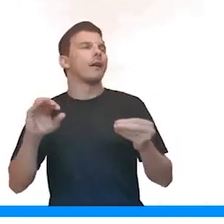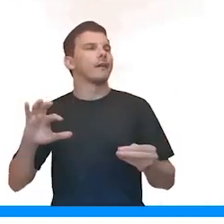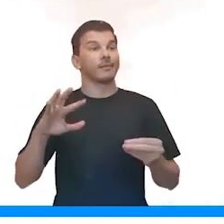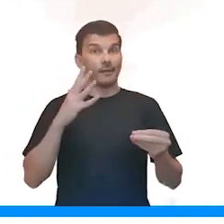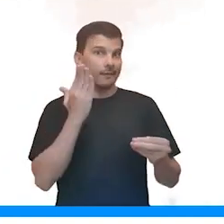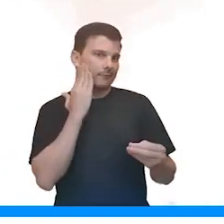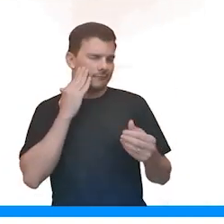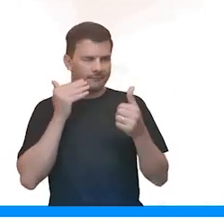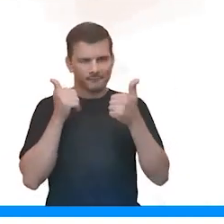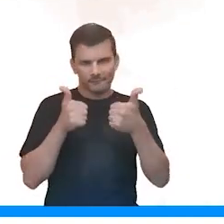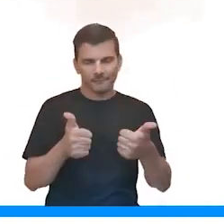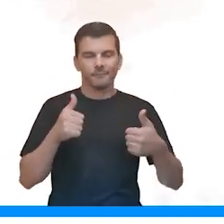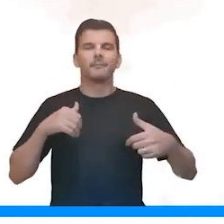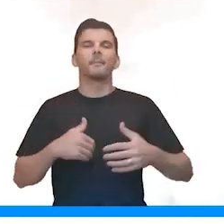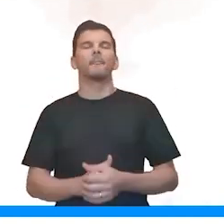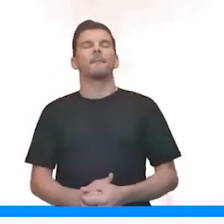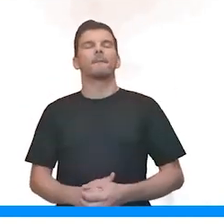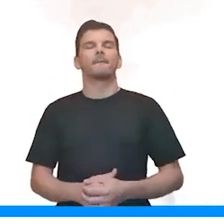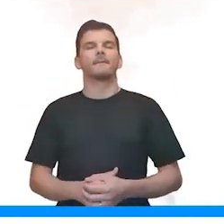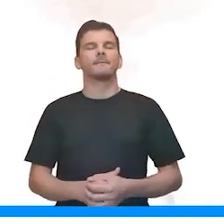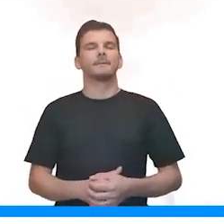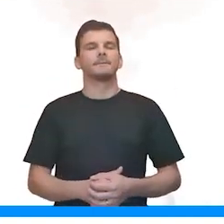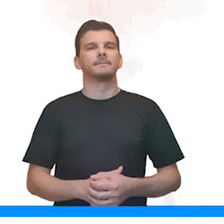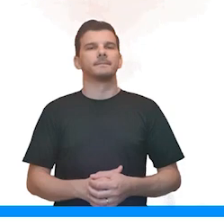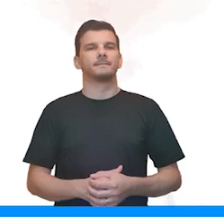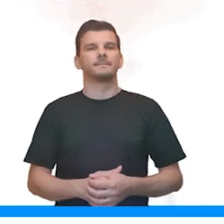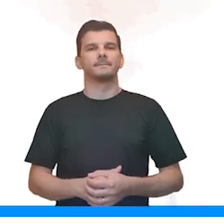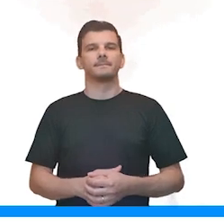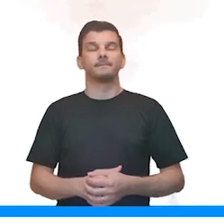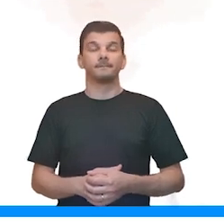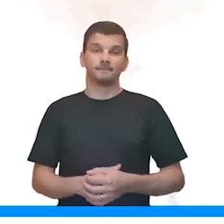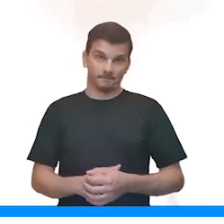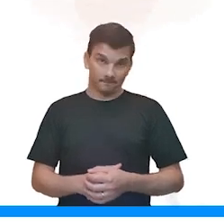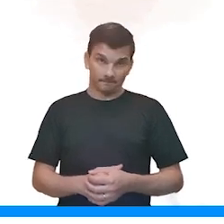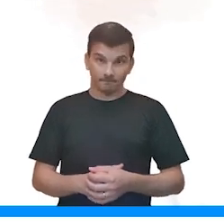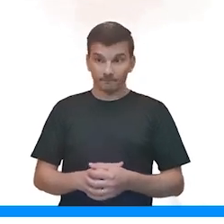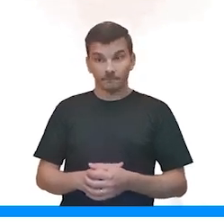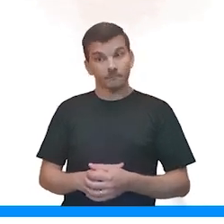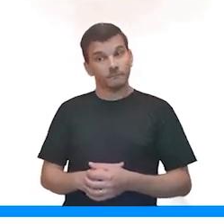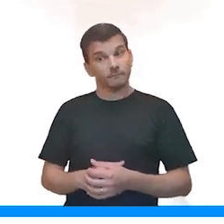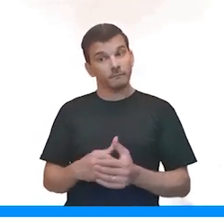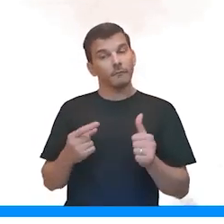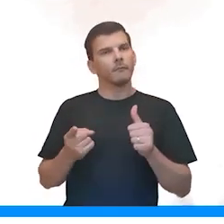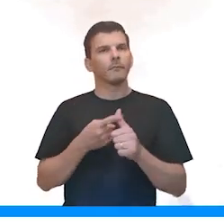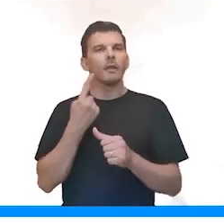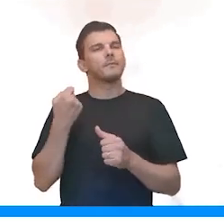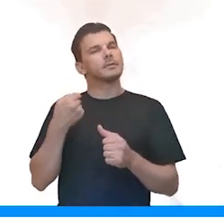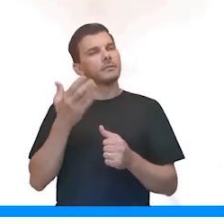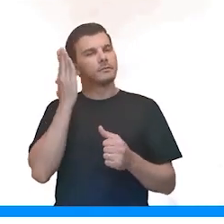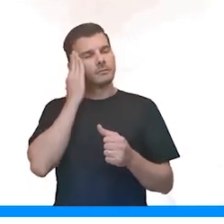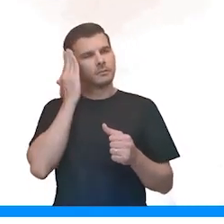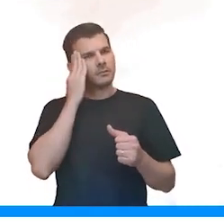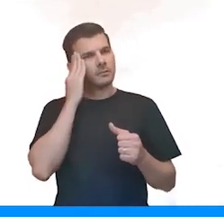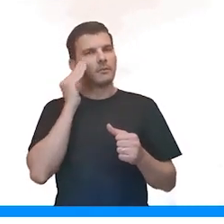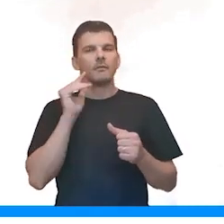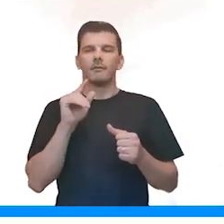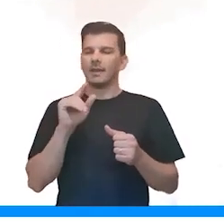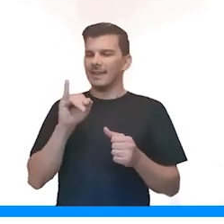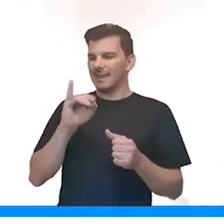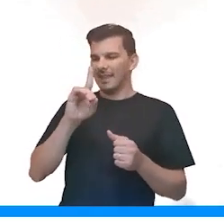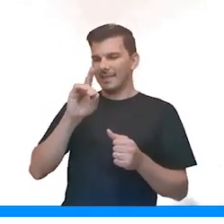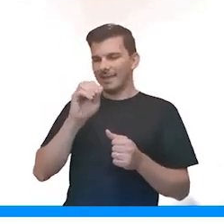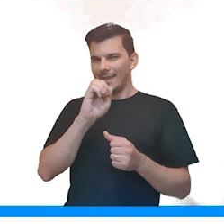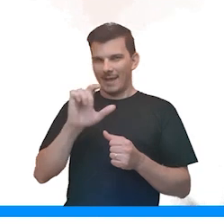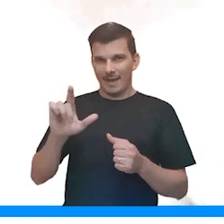transformações gasosas, como ocorrem essas transformações, tá bom? Bora lá! Bom, primeiro passo é que nós